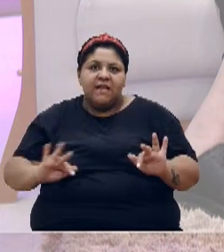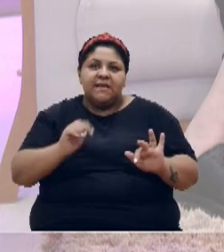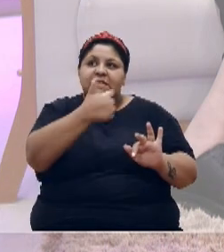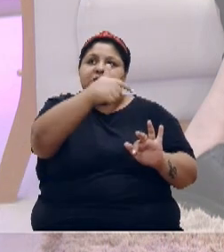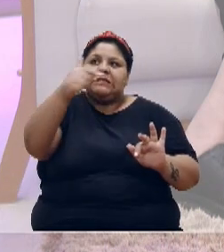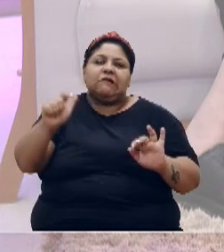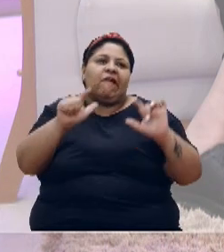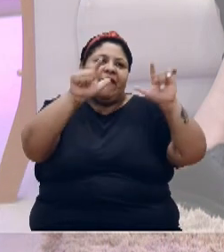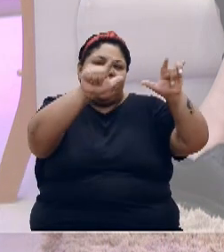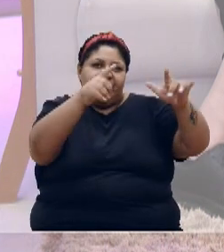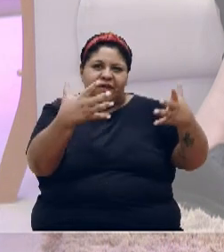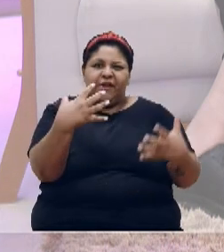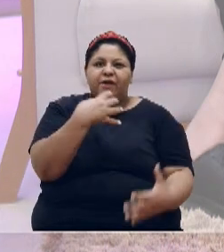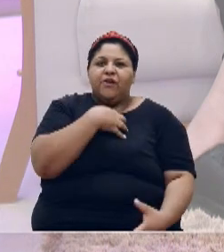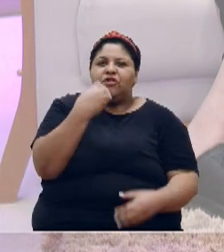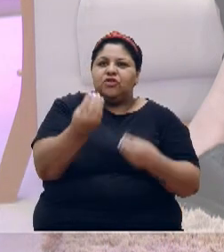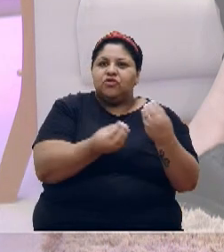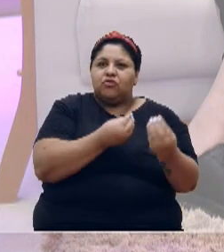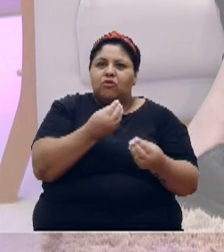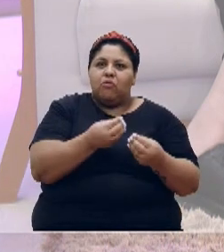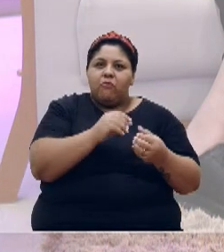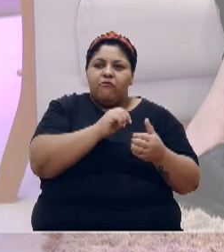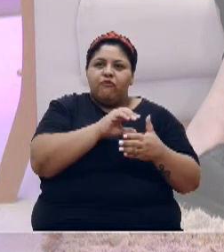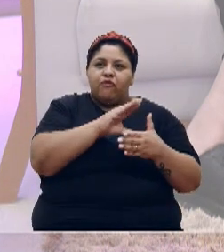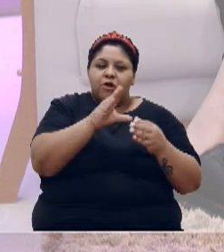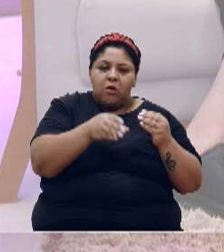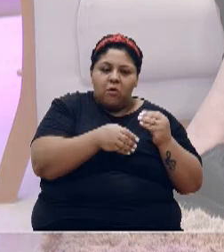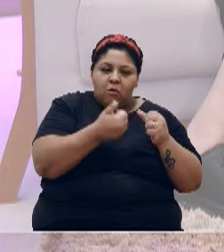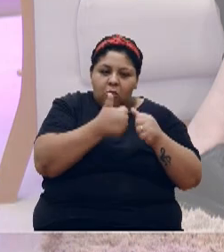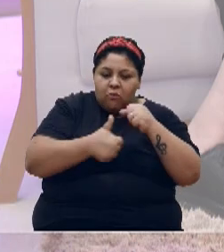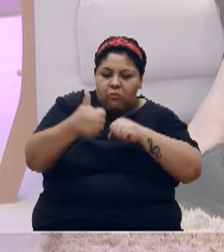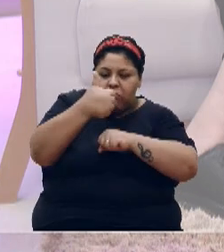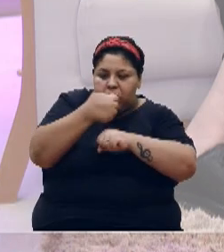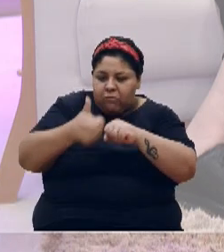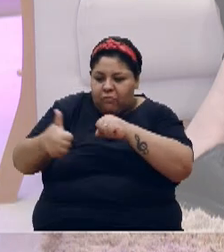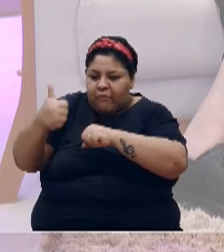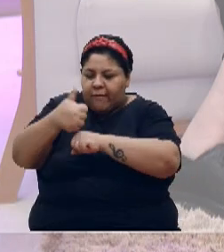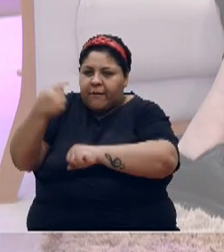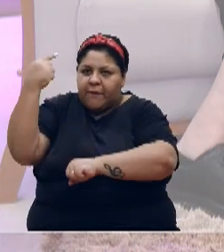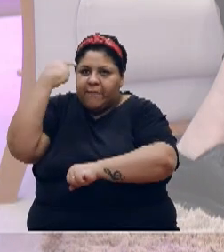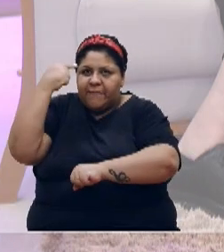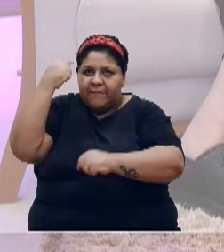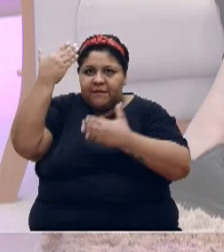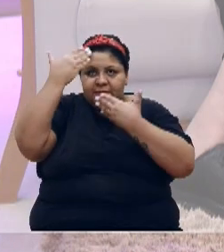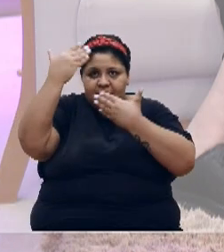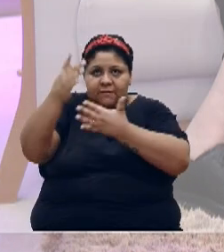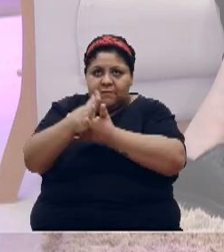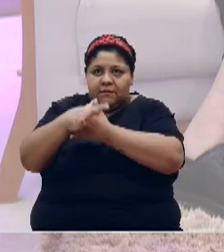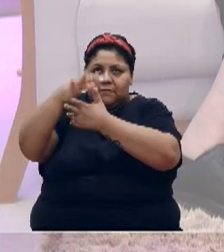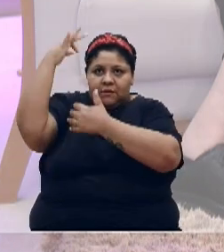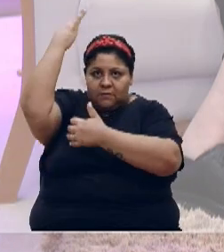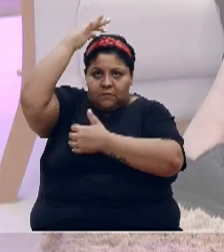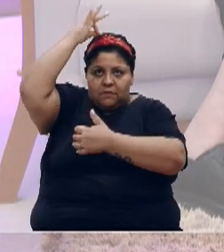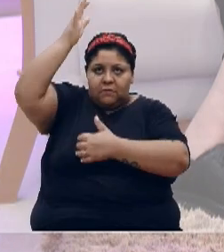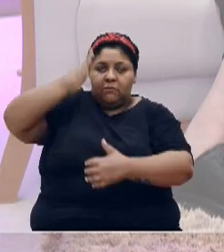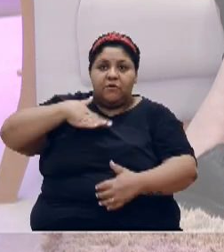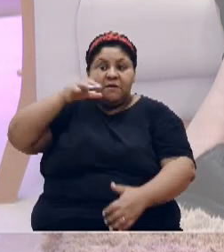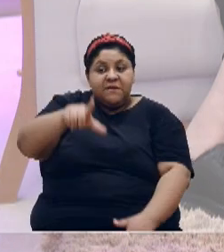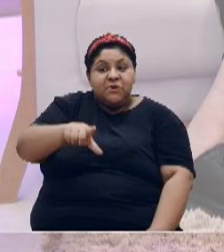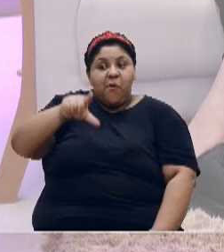E as formas como eu fui dando lugar para isso era pensando, obrigada, minha anjinha, por ter me escolhido para ser